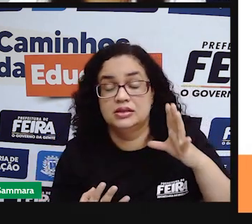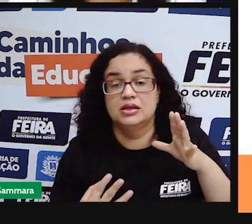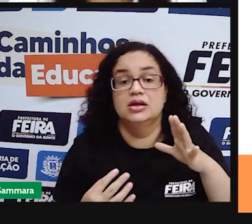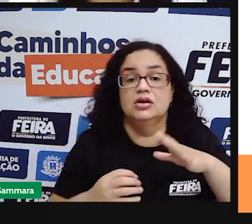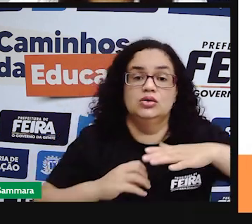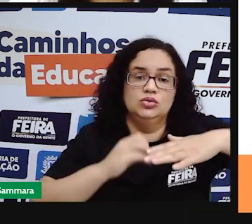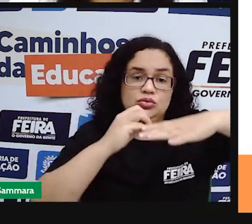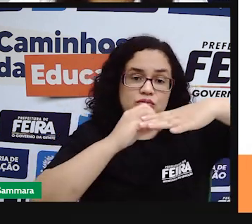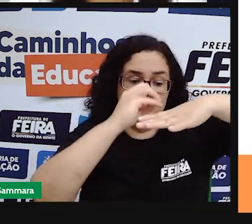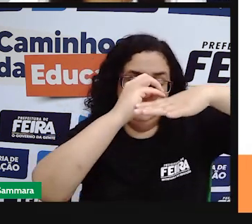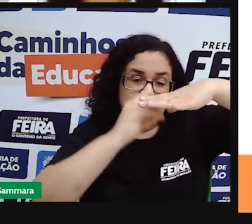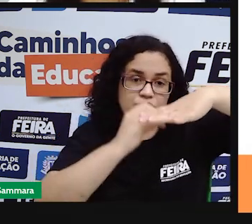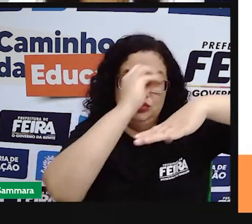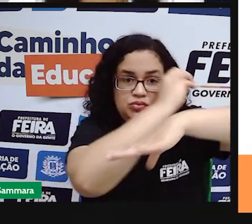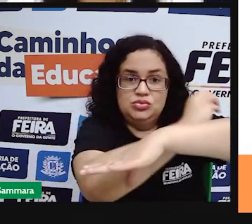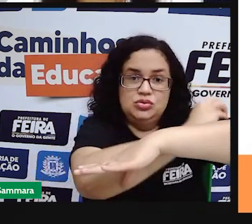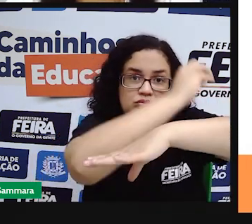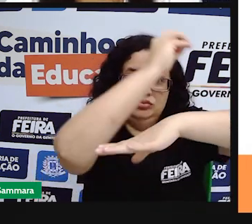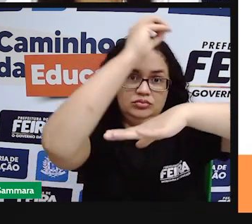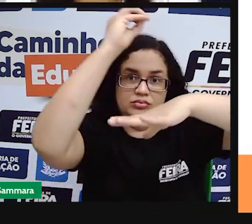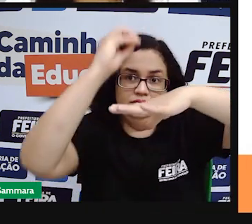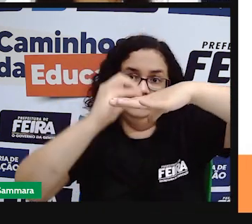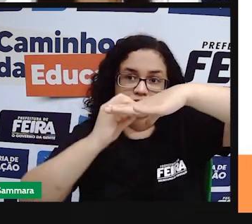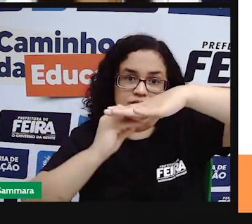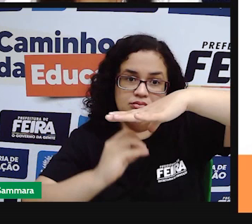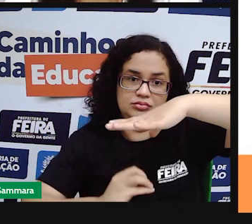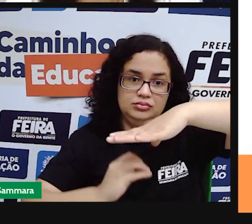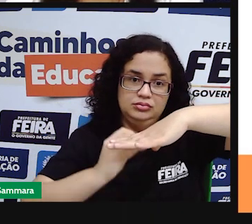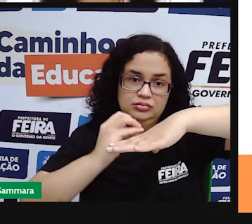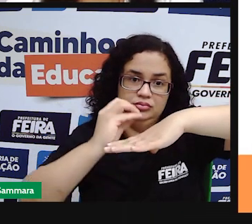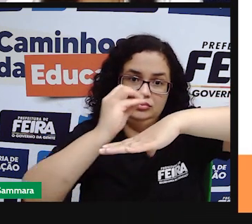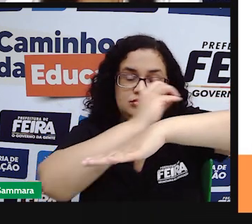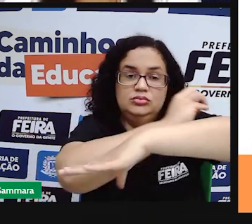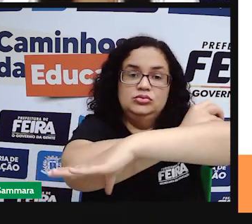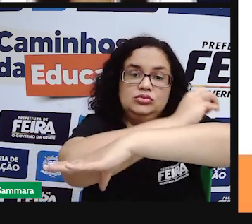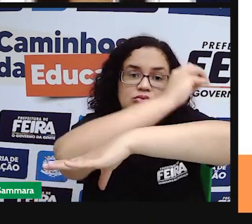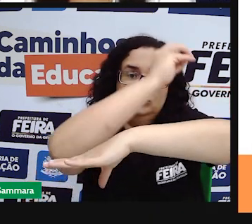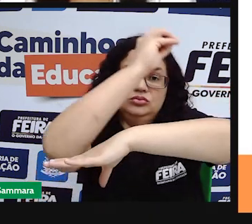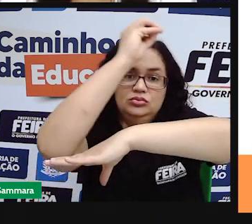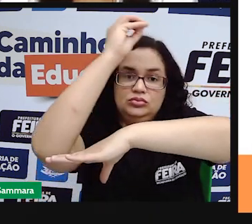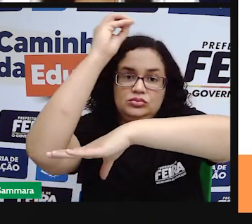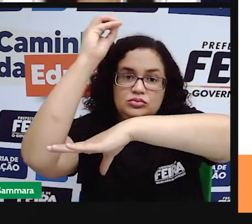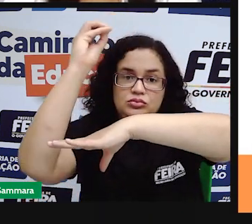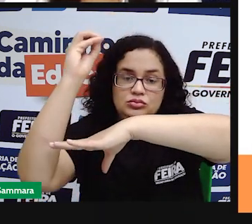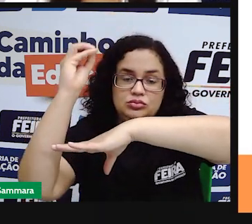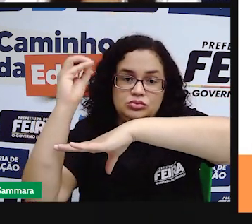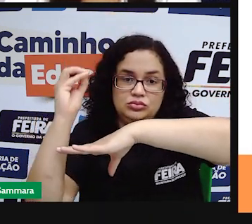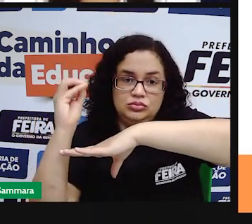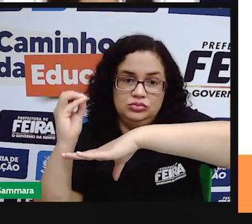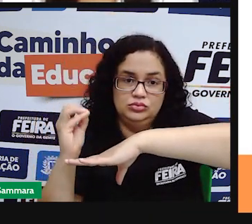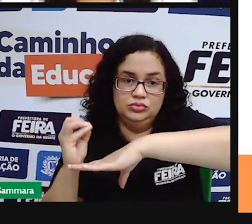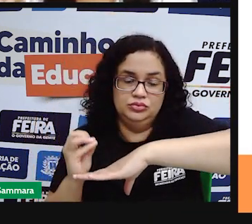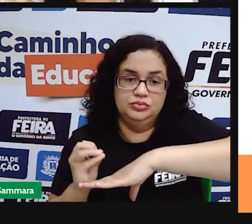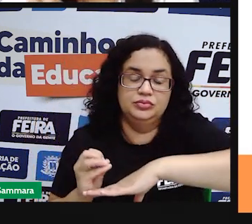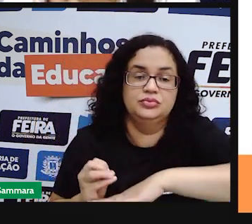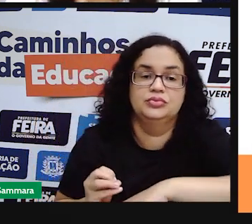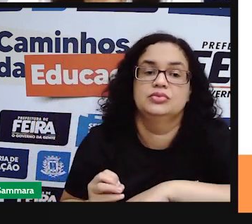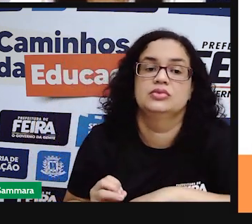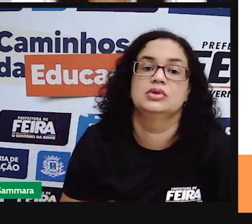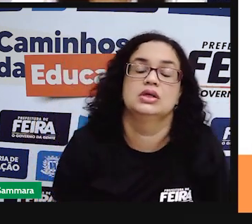Sol a leste e o poente a oeste. Então, ela realiza o movimento no sentido